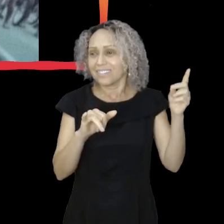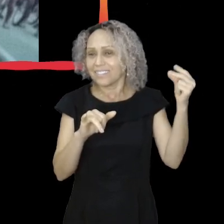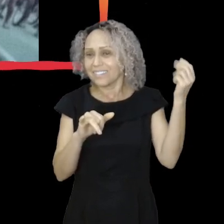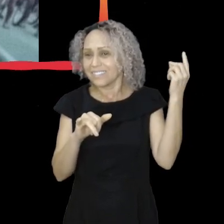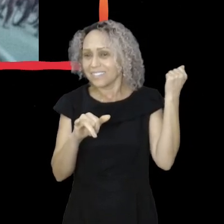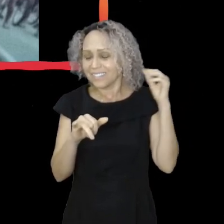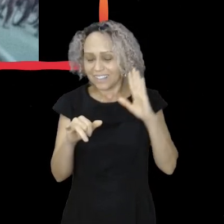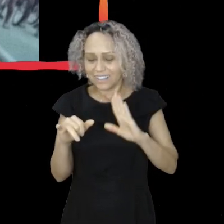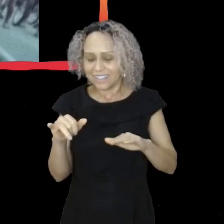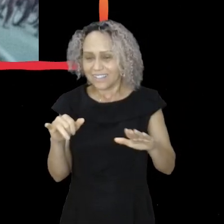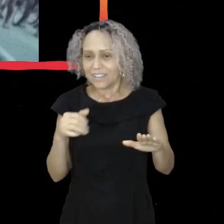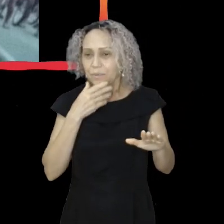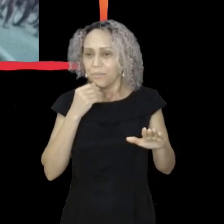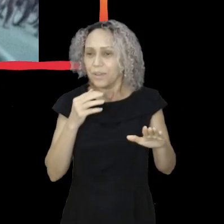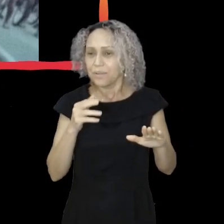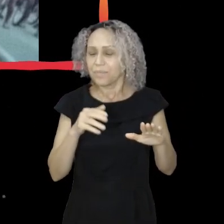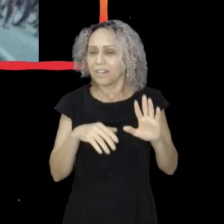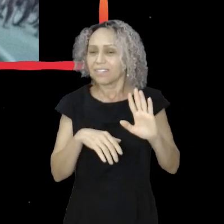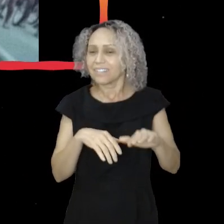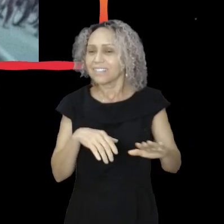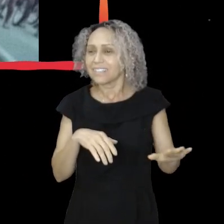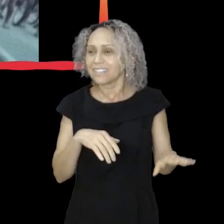shortinho. Início dos anos 2000.